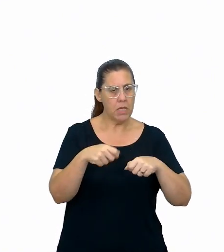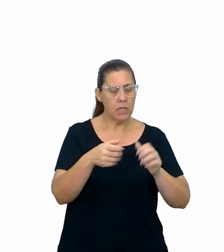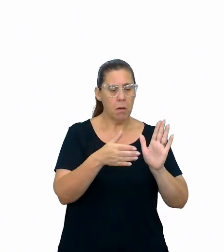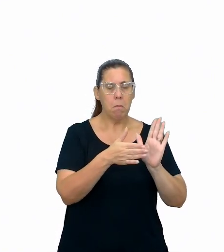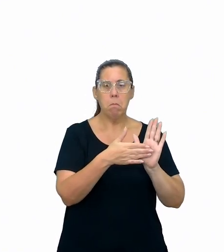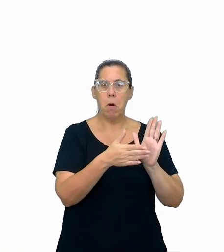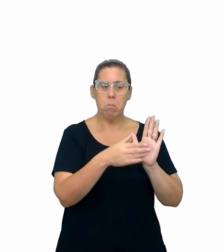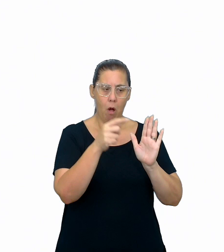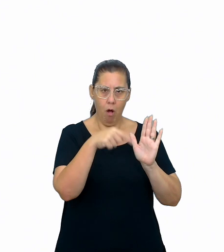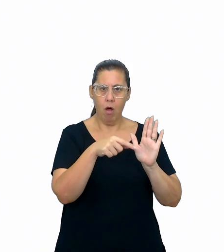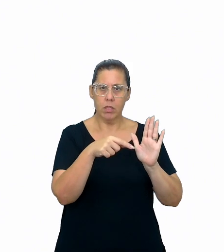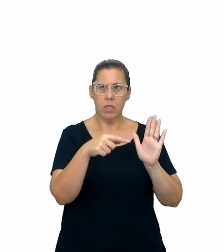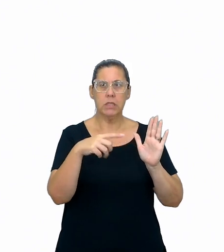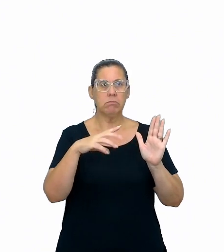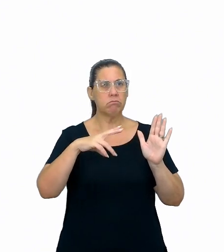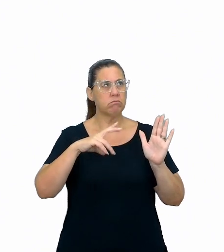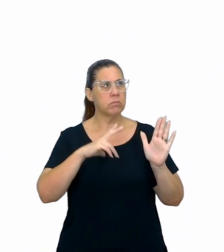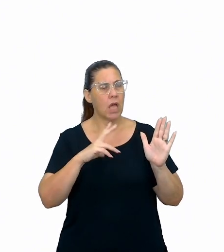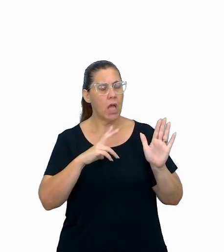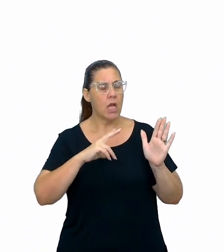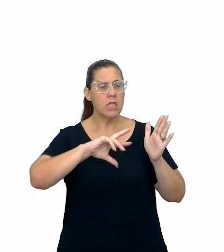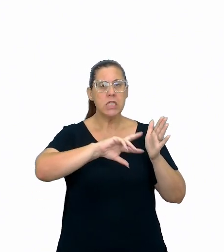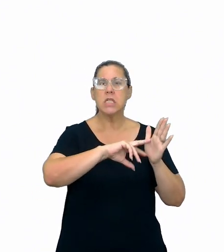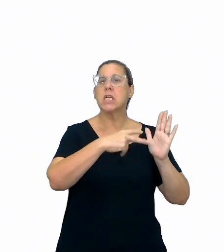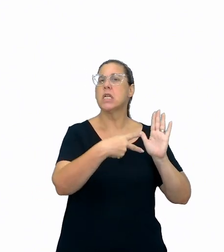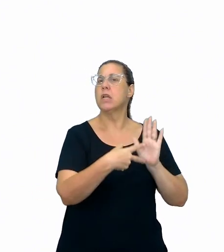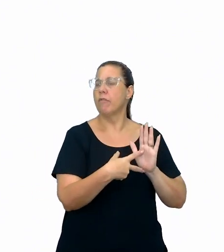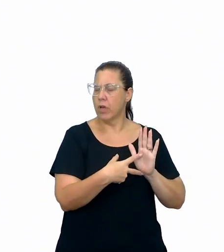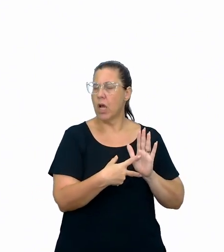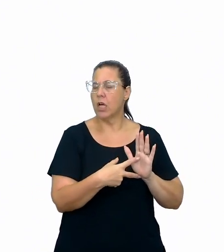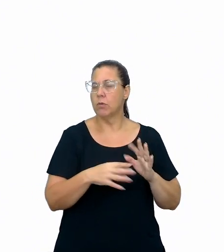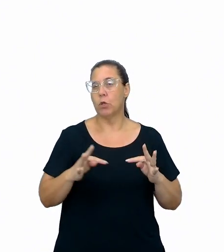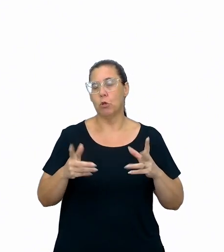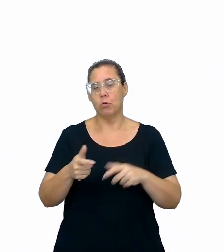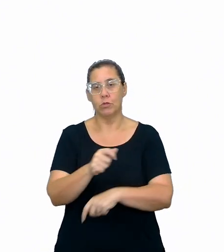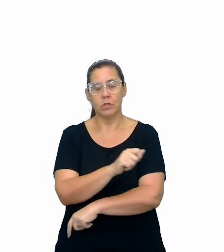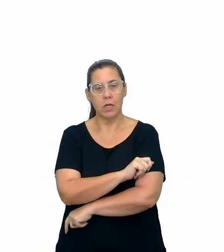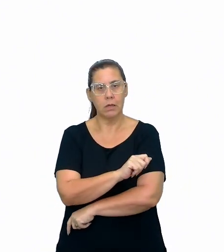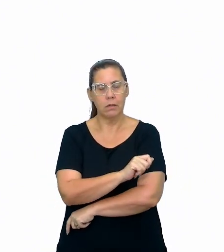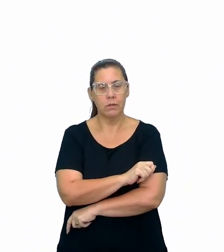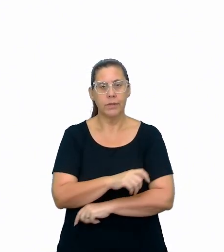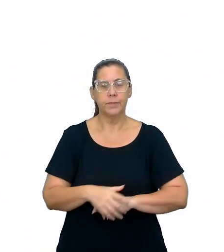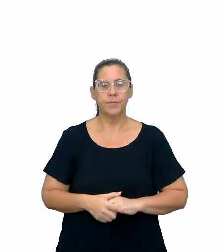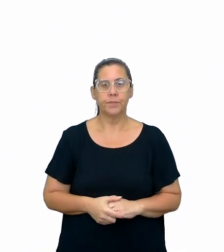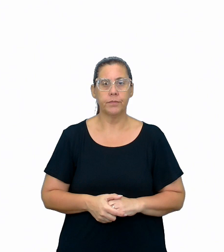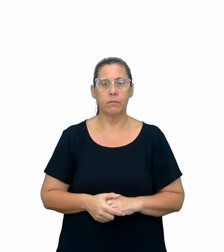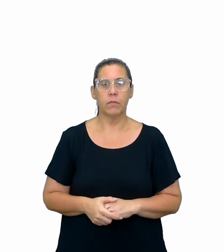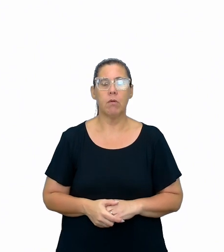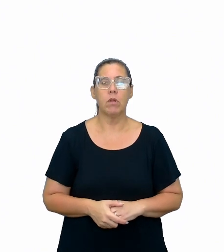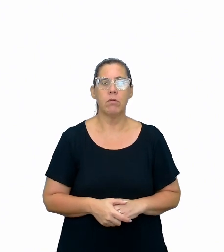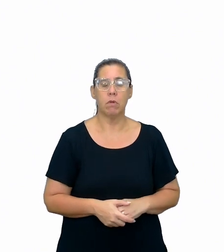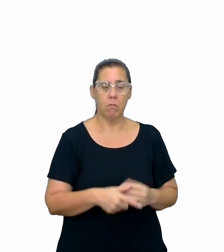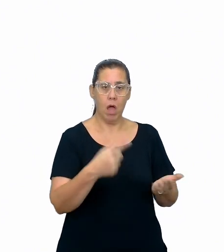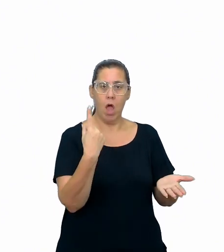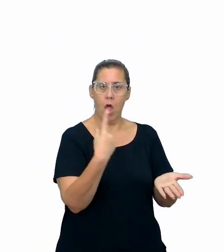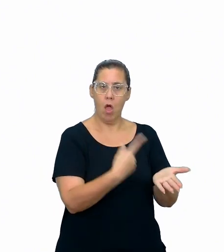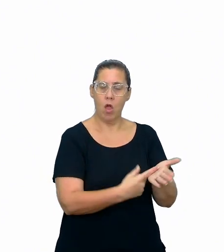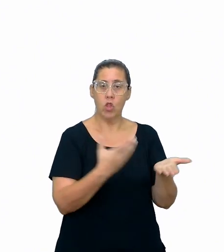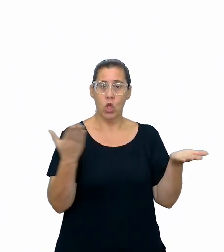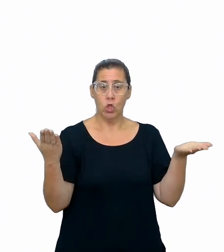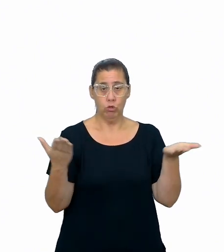proposta seja significativa para os nossos estudantes. Nossa